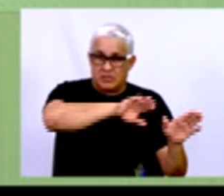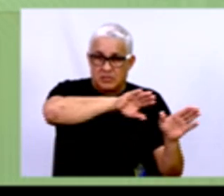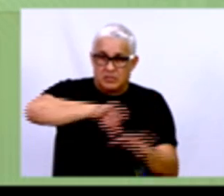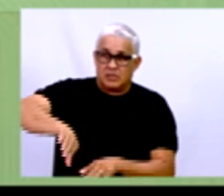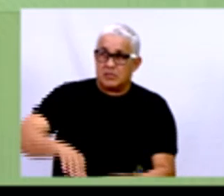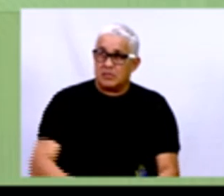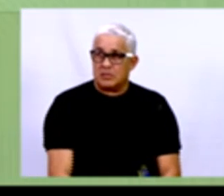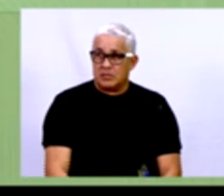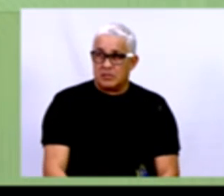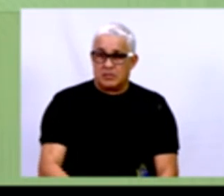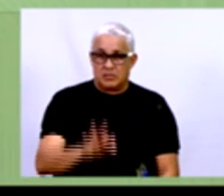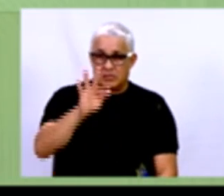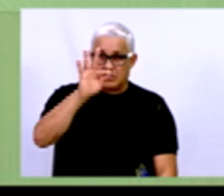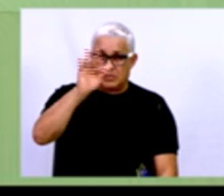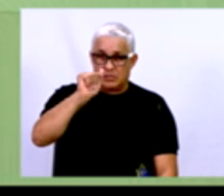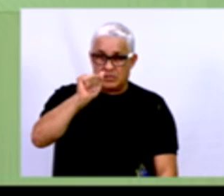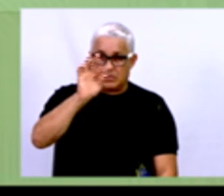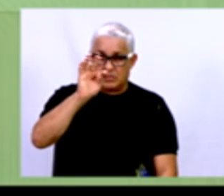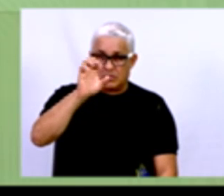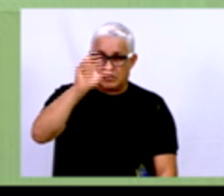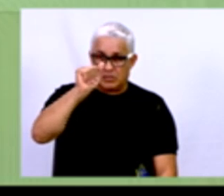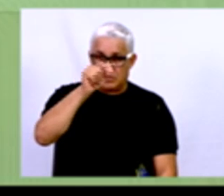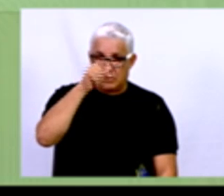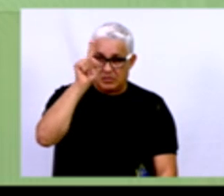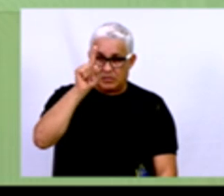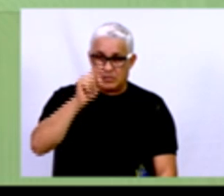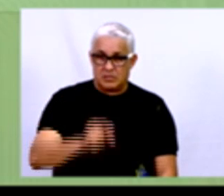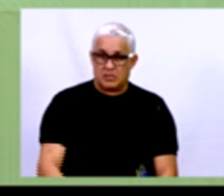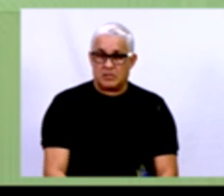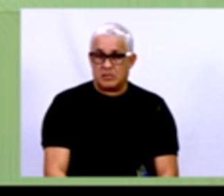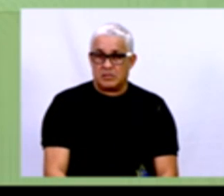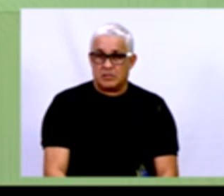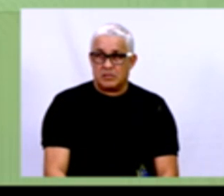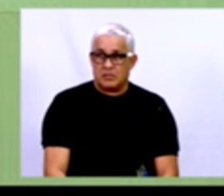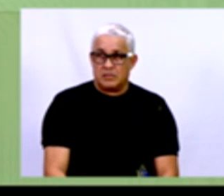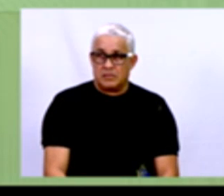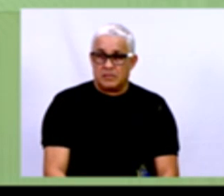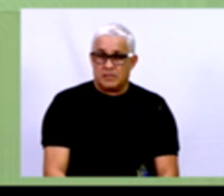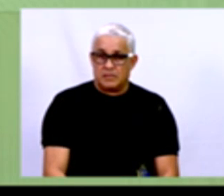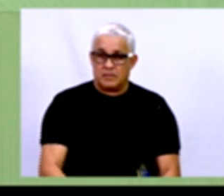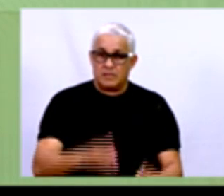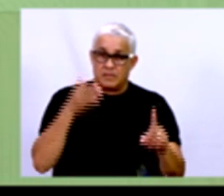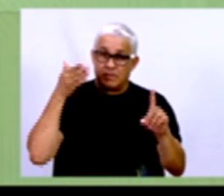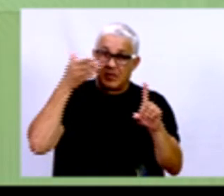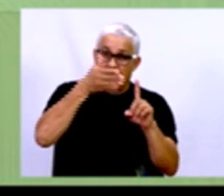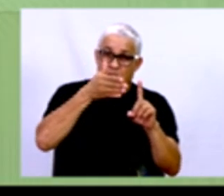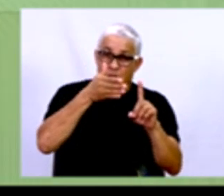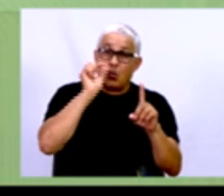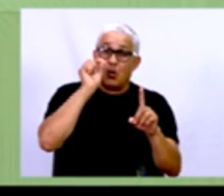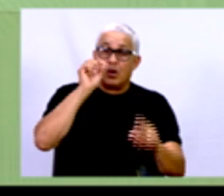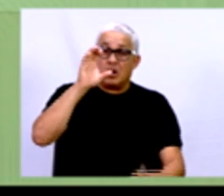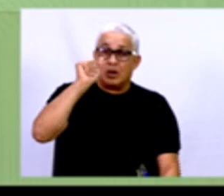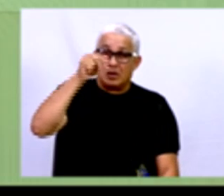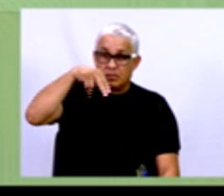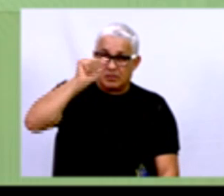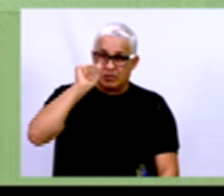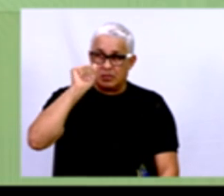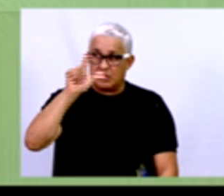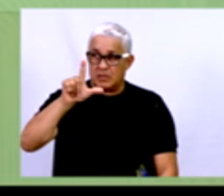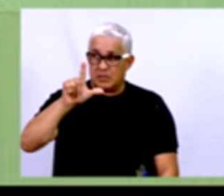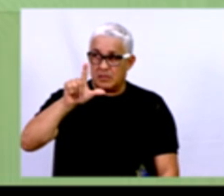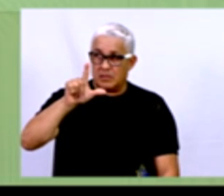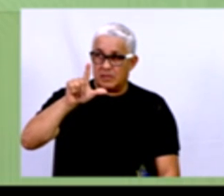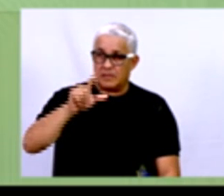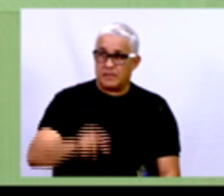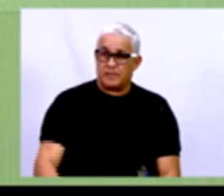A função fática. A função fática é aquela que vai priorizar o canal, ou seja, o meio que